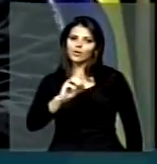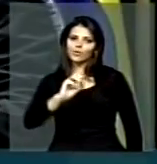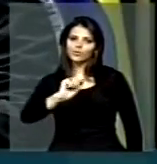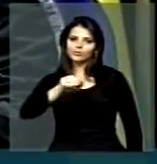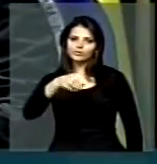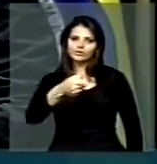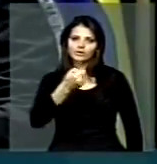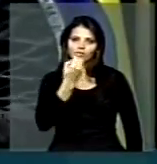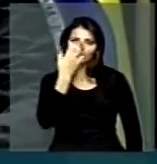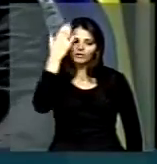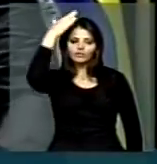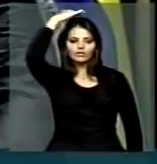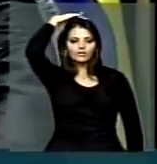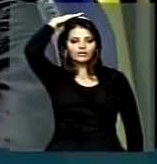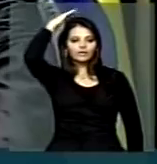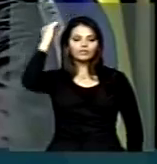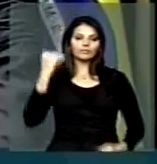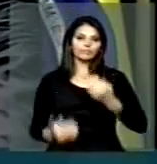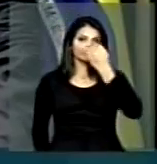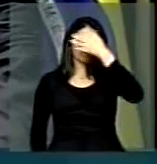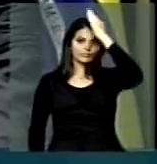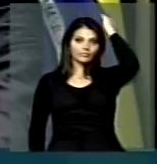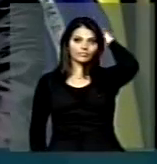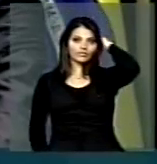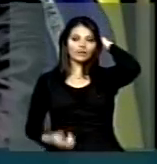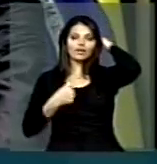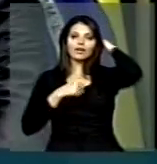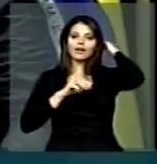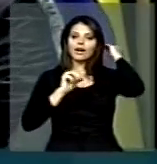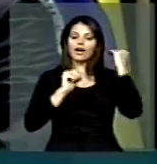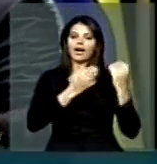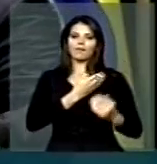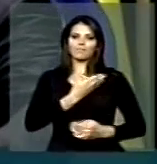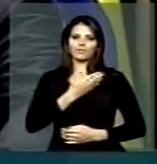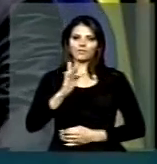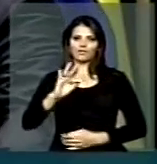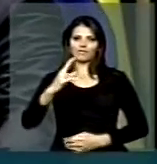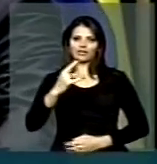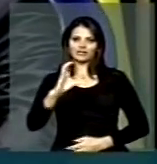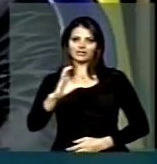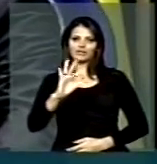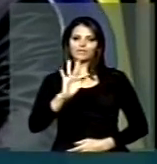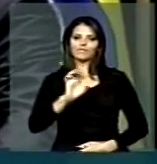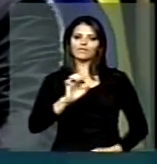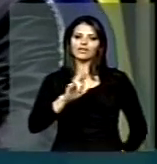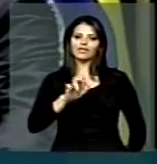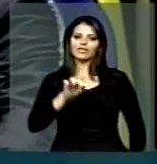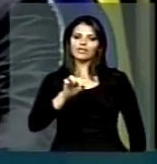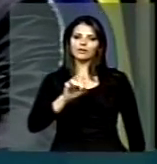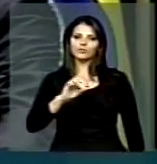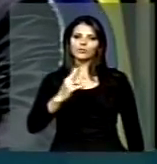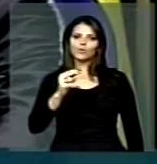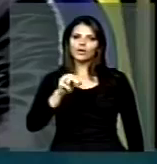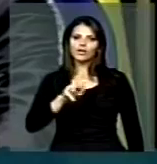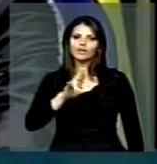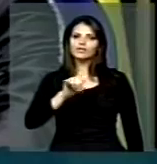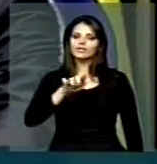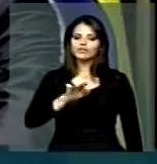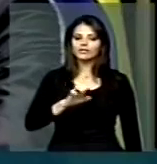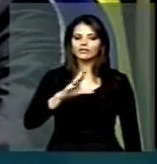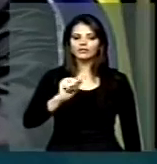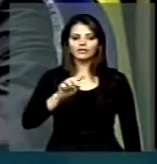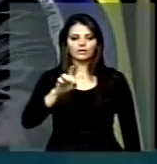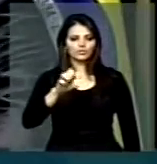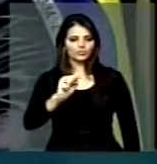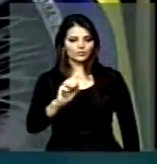presidente e amigo Fernando Henrique Cardoso, essa casa que já teve o privilégio, e por tantas